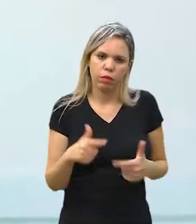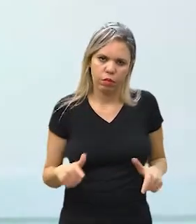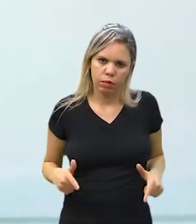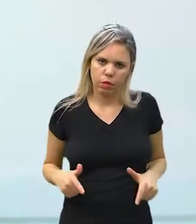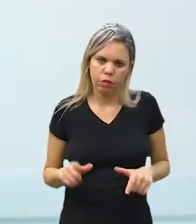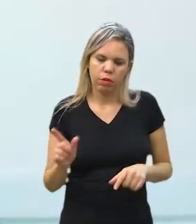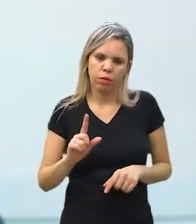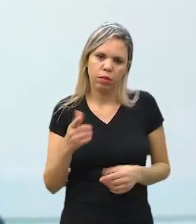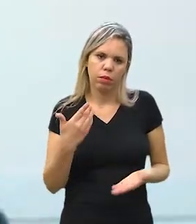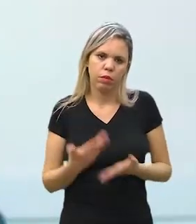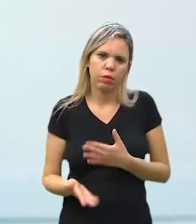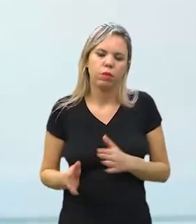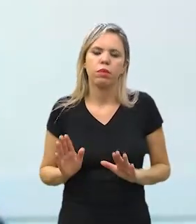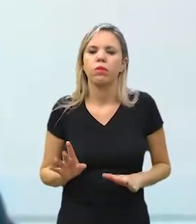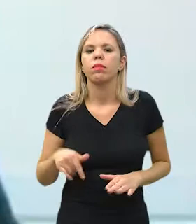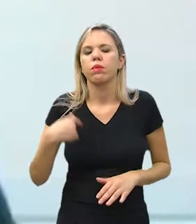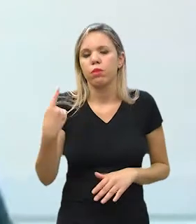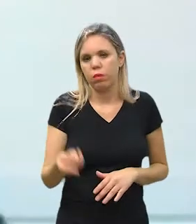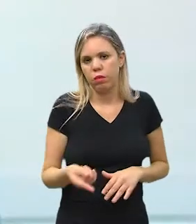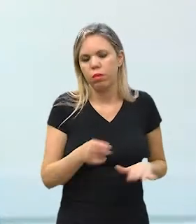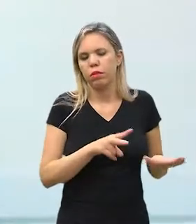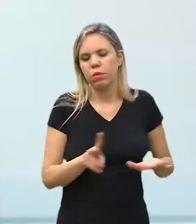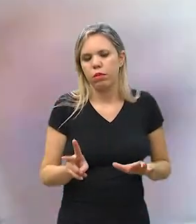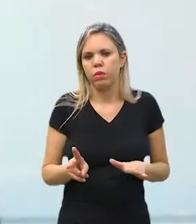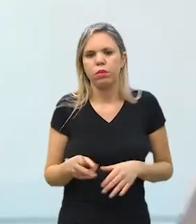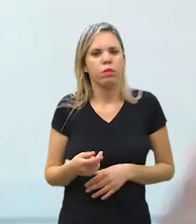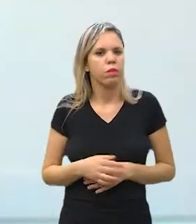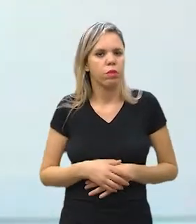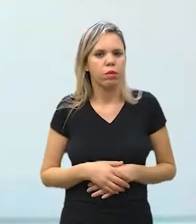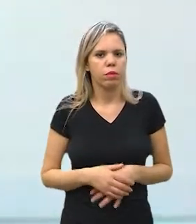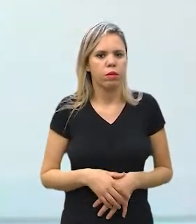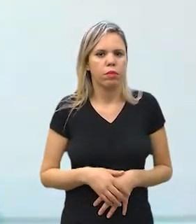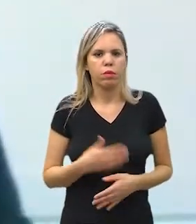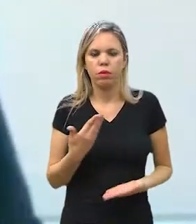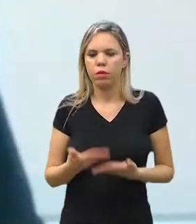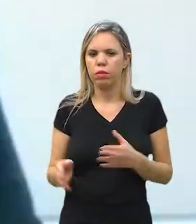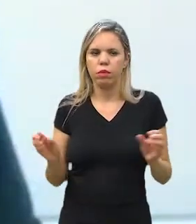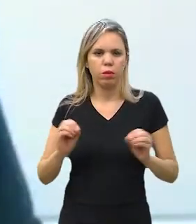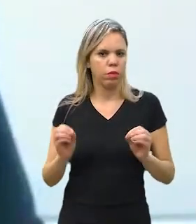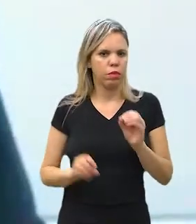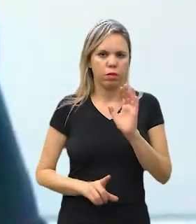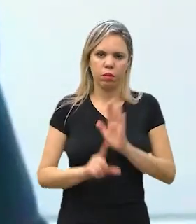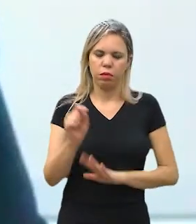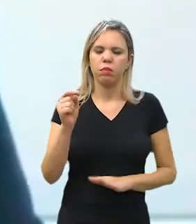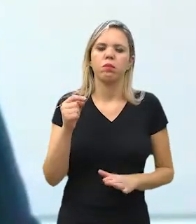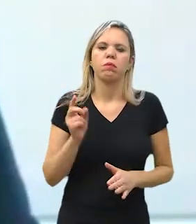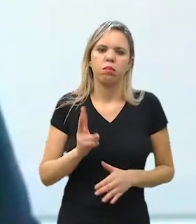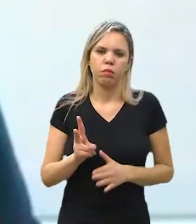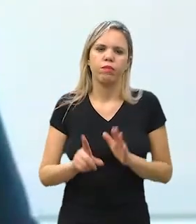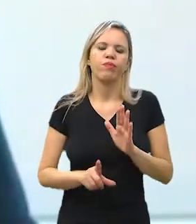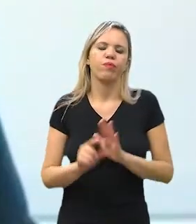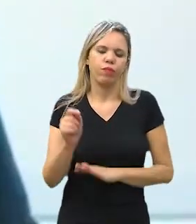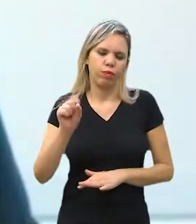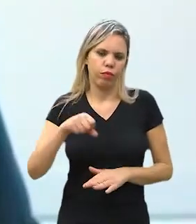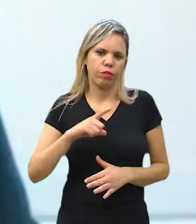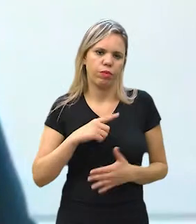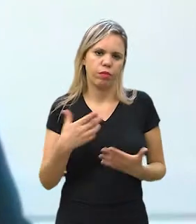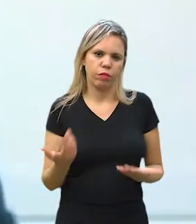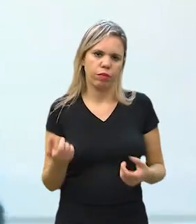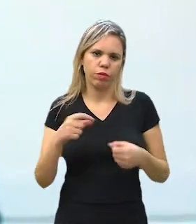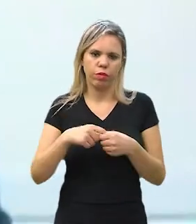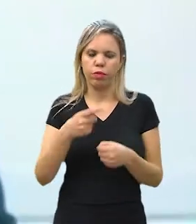gente não faturou, então teve, óbvio, uma perda. Mas depois a gente não tem perda de faturamento,